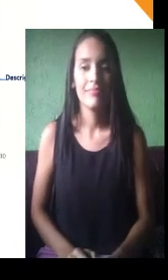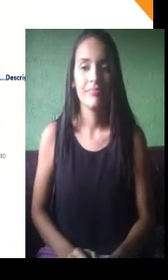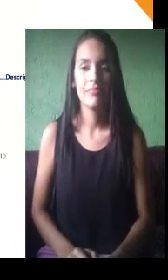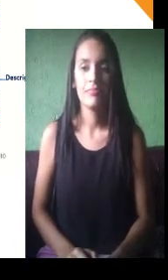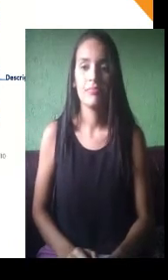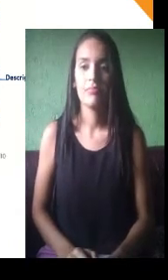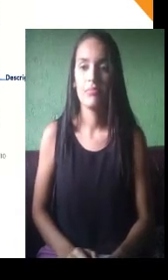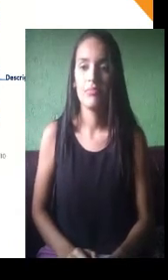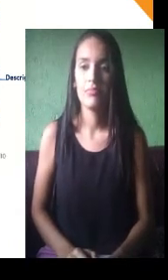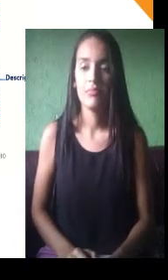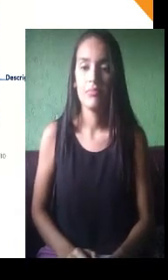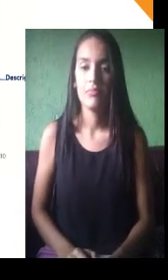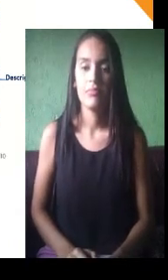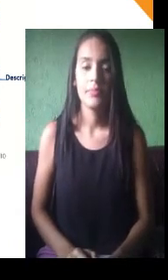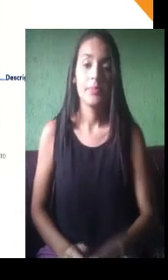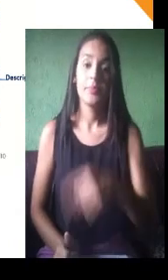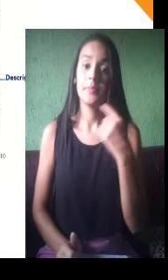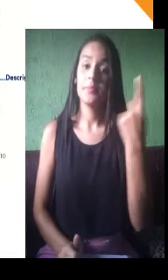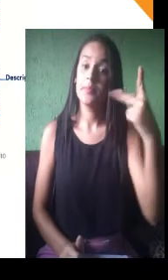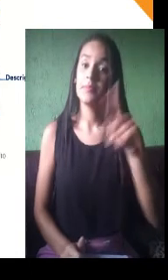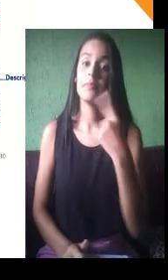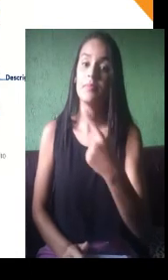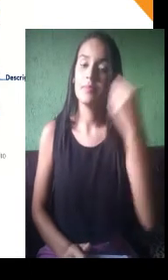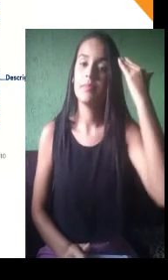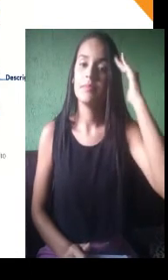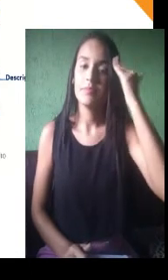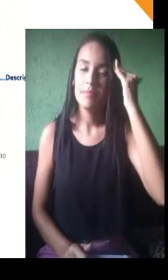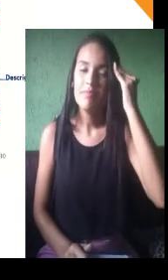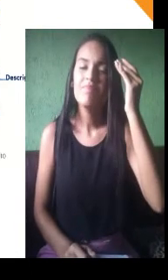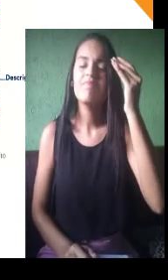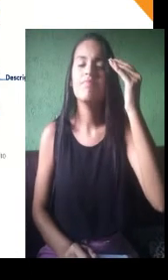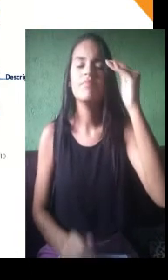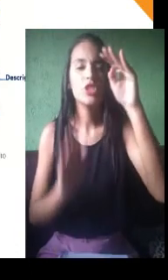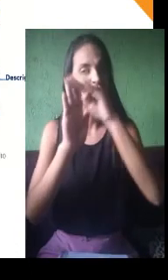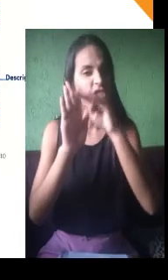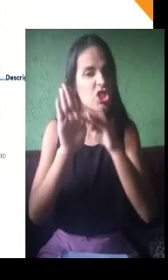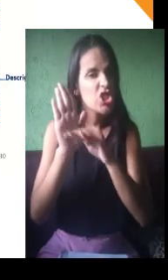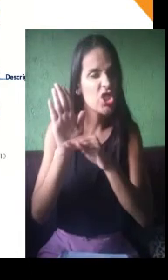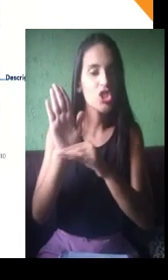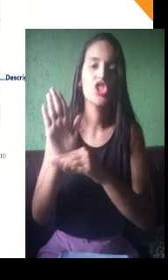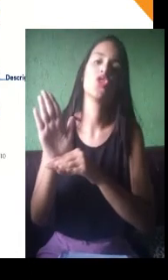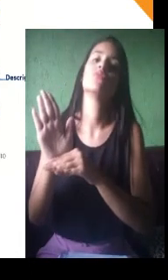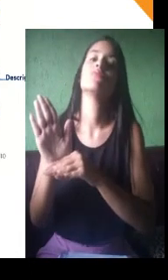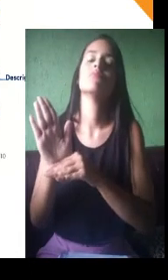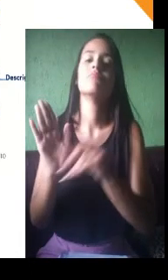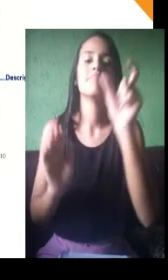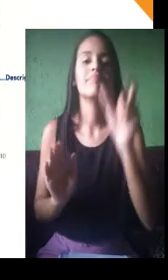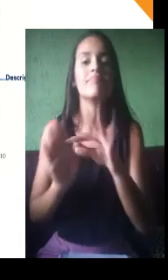transmitir informações, ou seja, a gente está se valendo aqui da sequência expositiva, ou do tipo textual